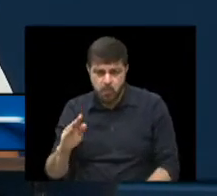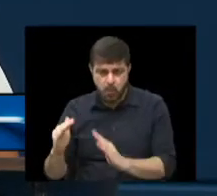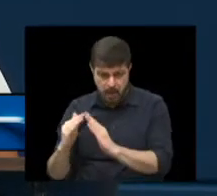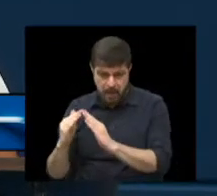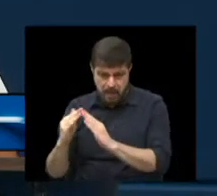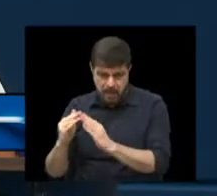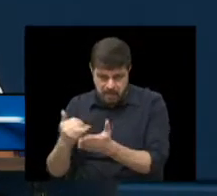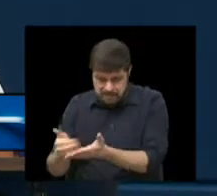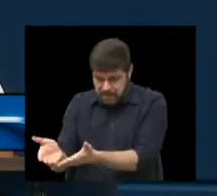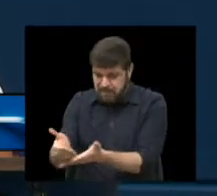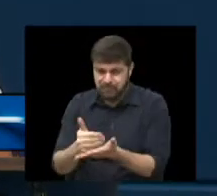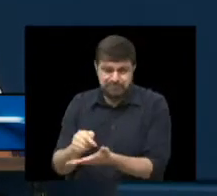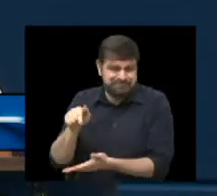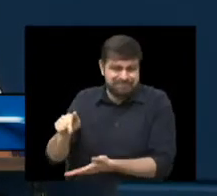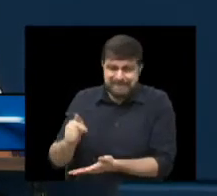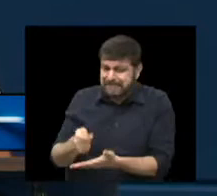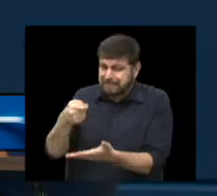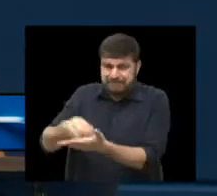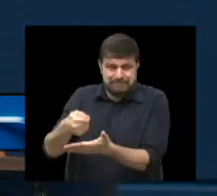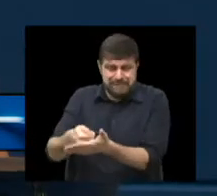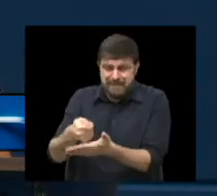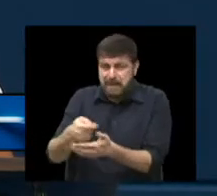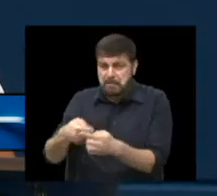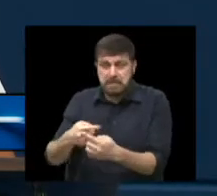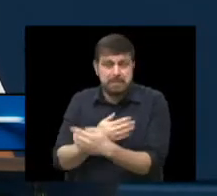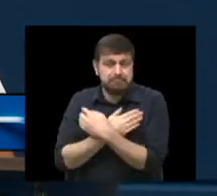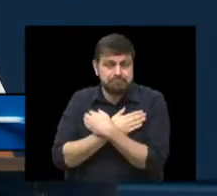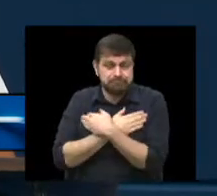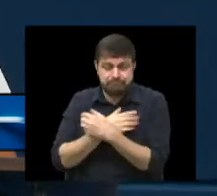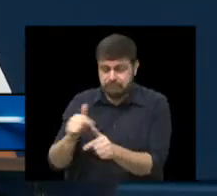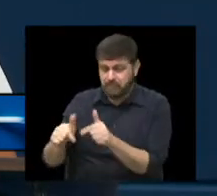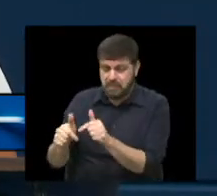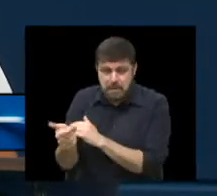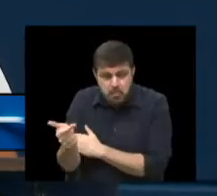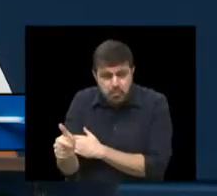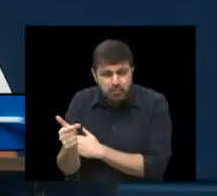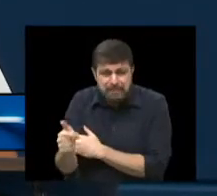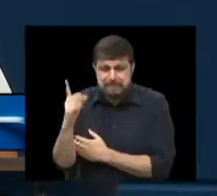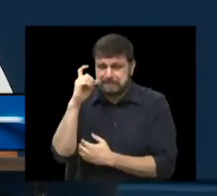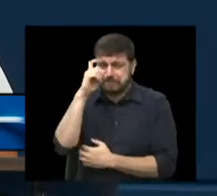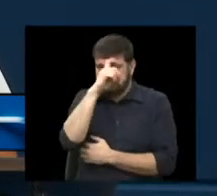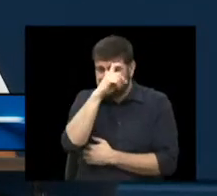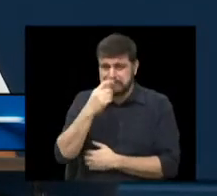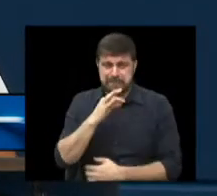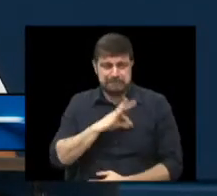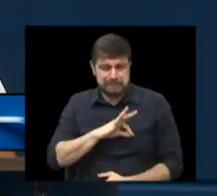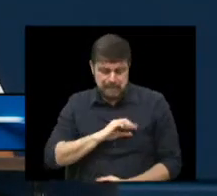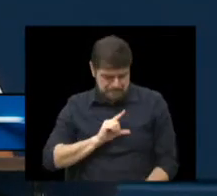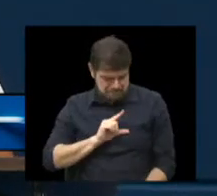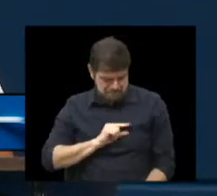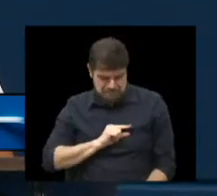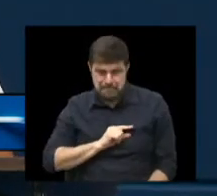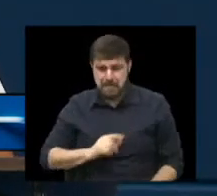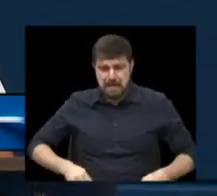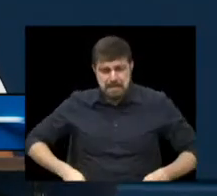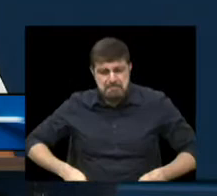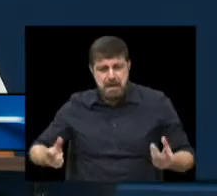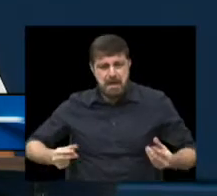pagar porque perdeu o emprego, porque está difícil, porque o custo de vida está